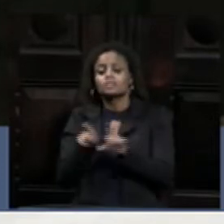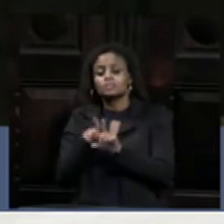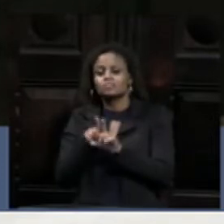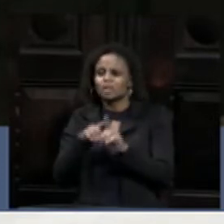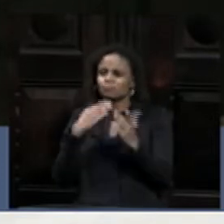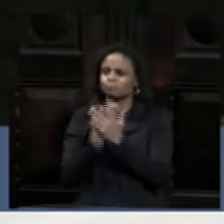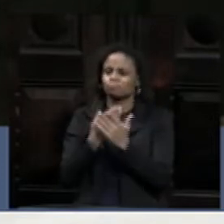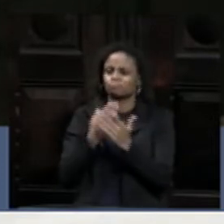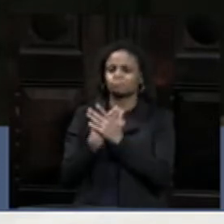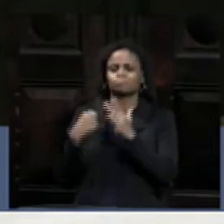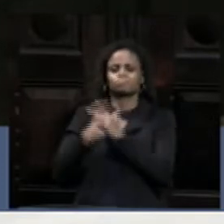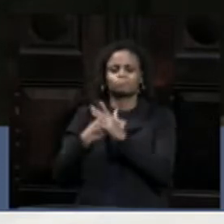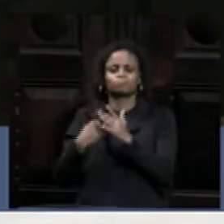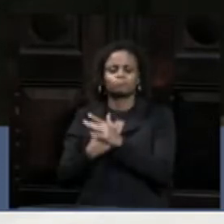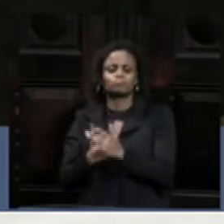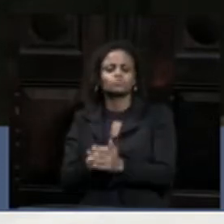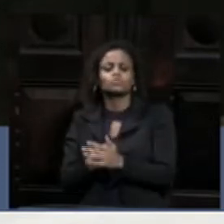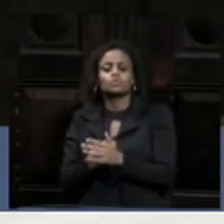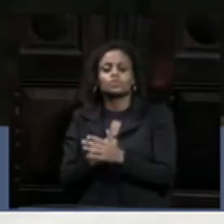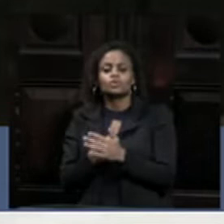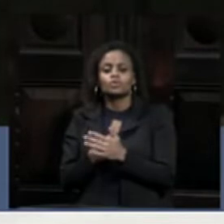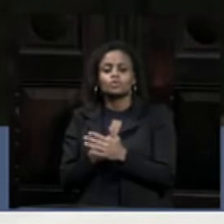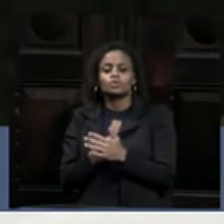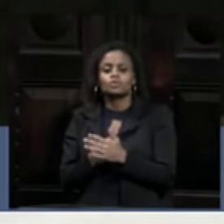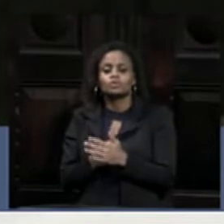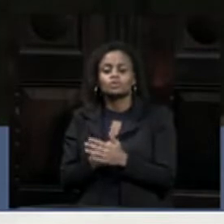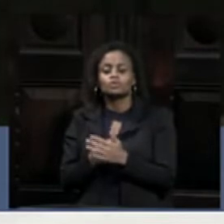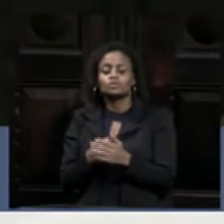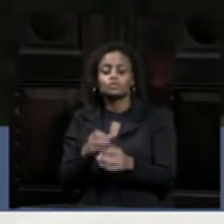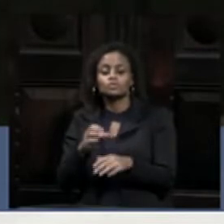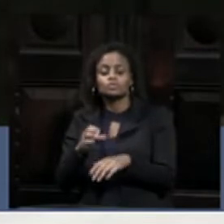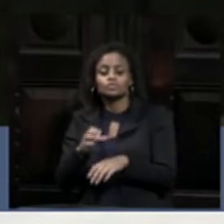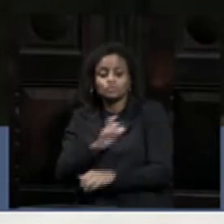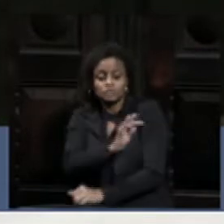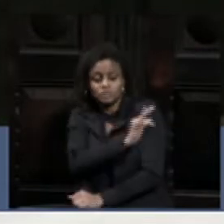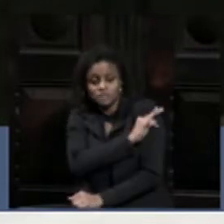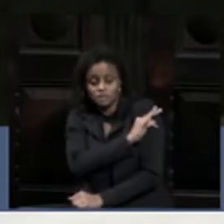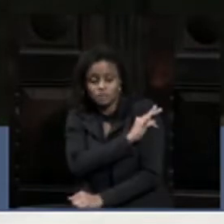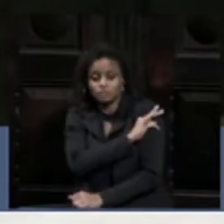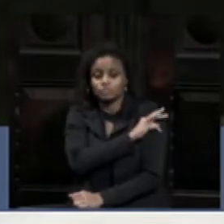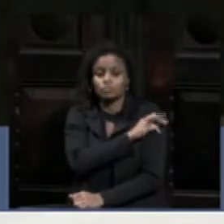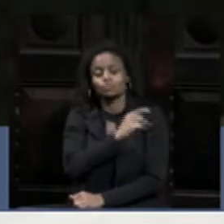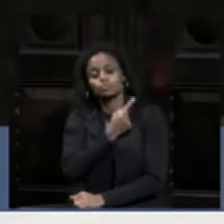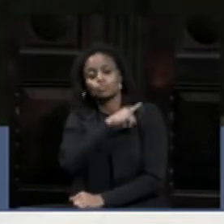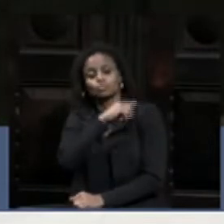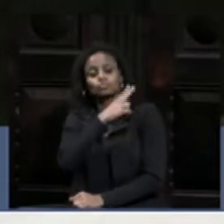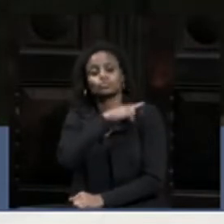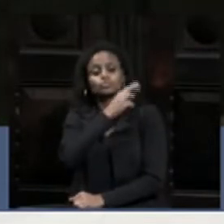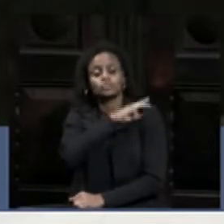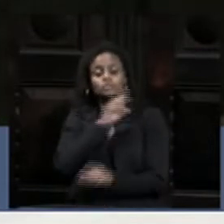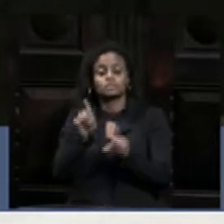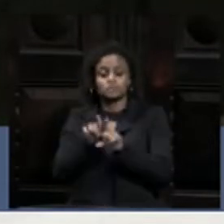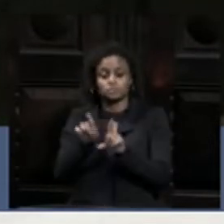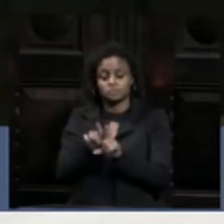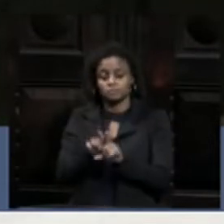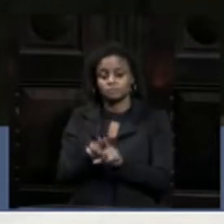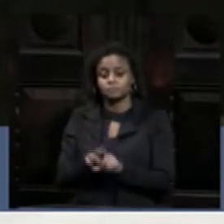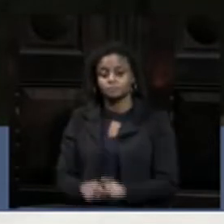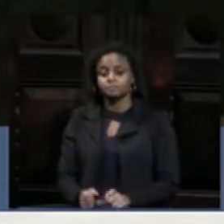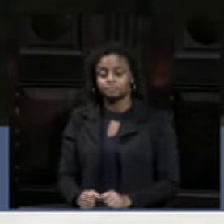do ensino médio técnico, na modalidade concomitante ou subsequente.